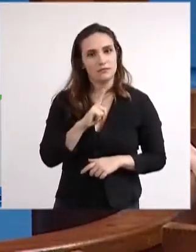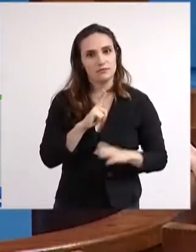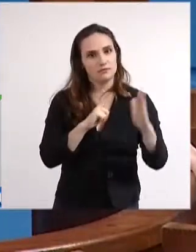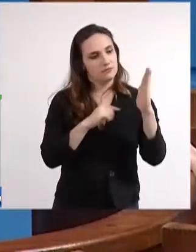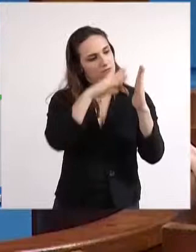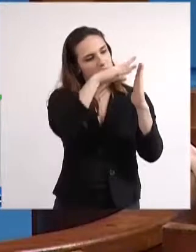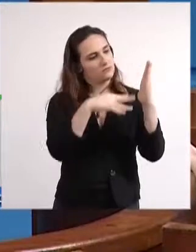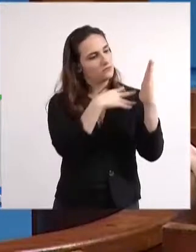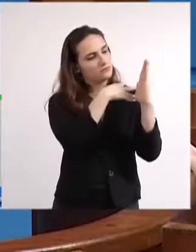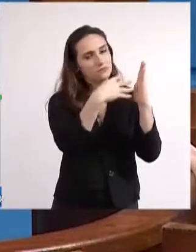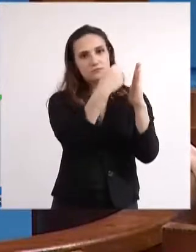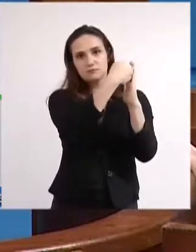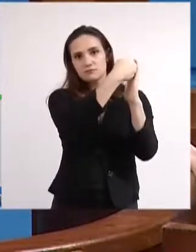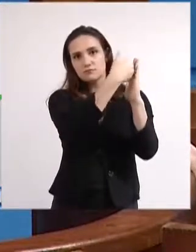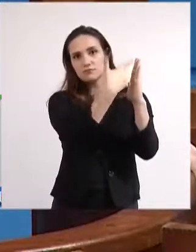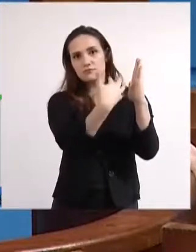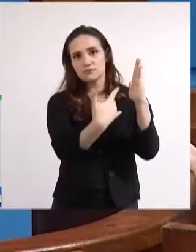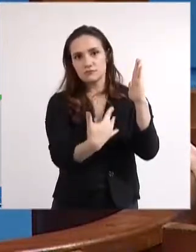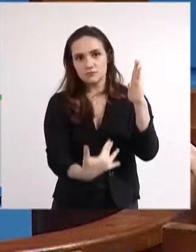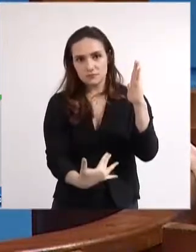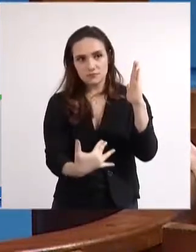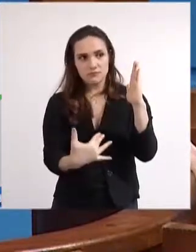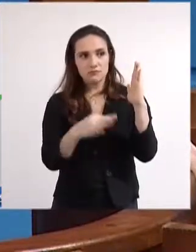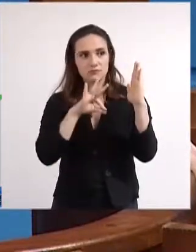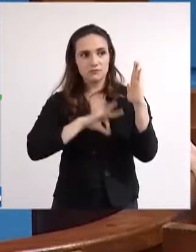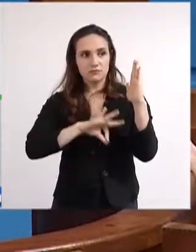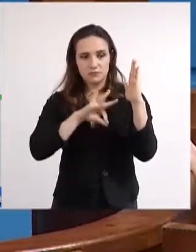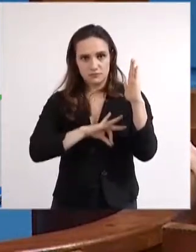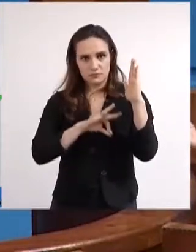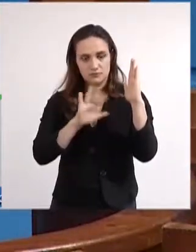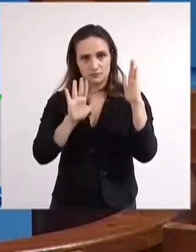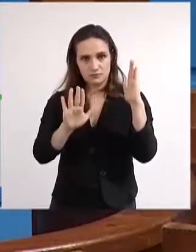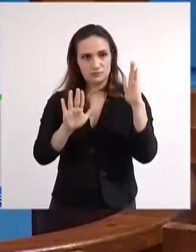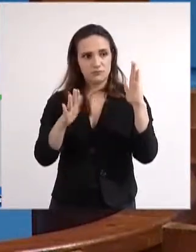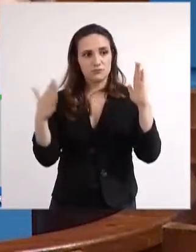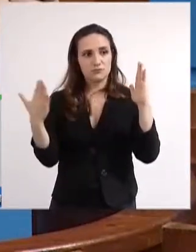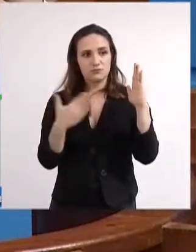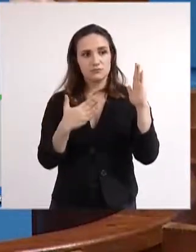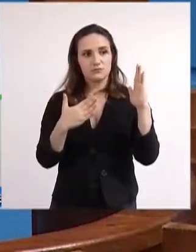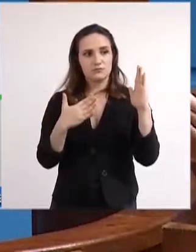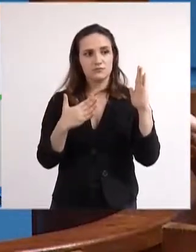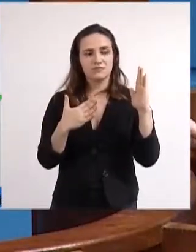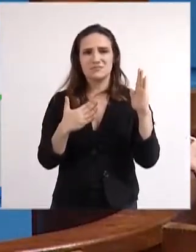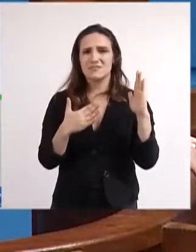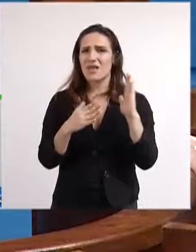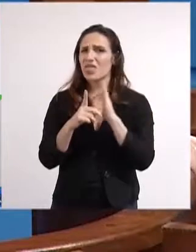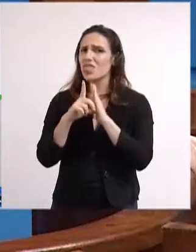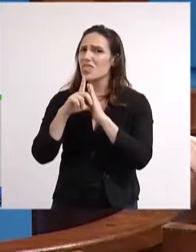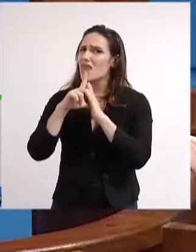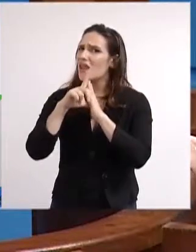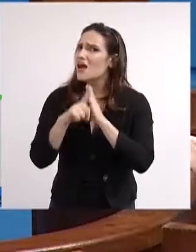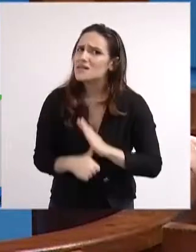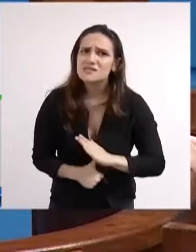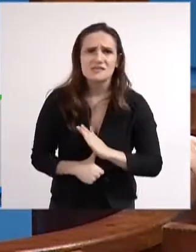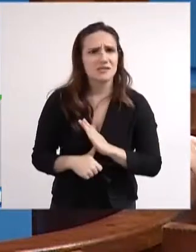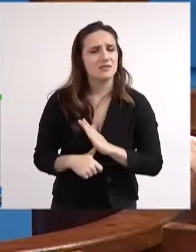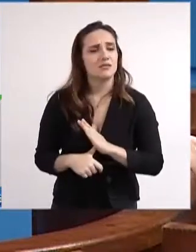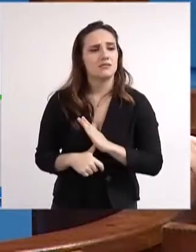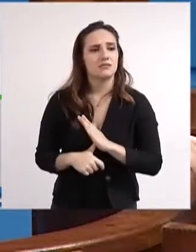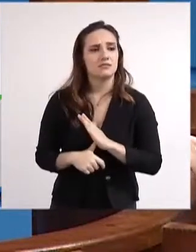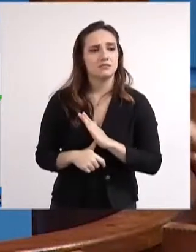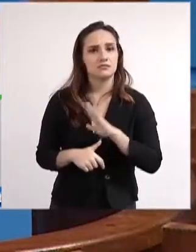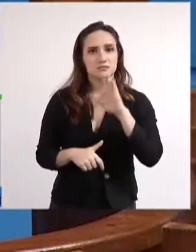tabela salarial e hoje, infelizmente, esta tabela está tão defasada que